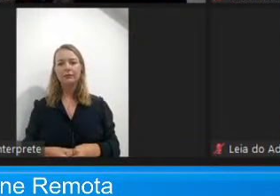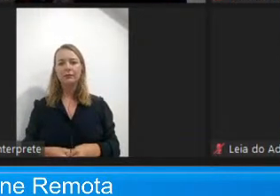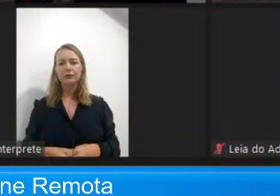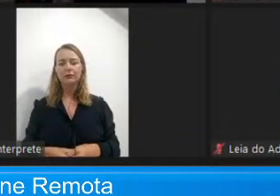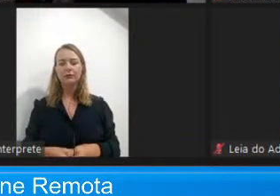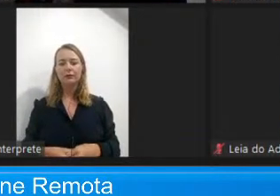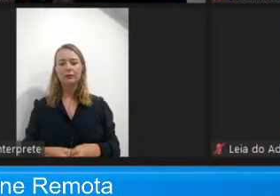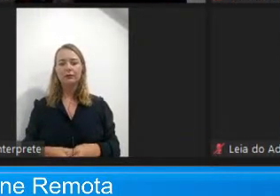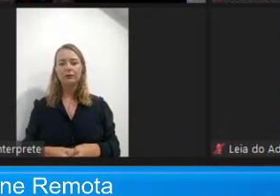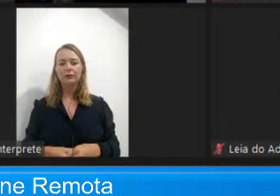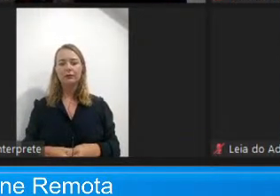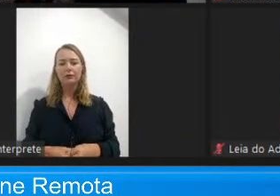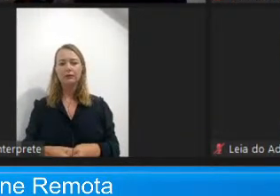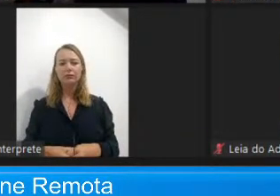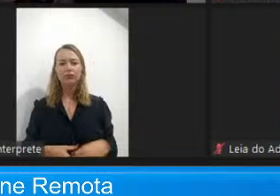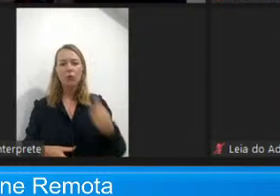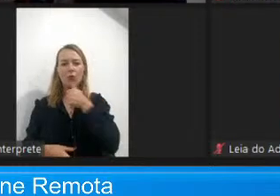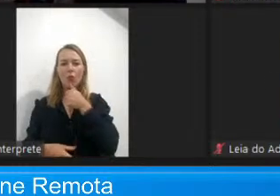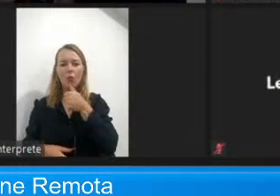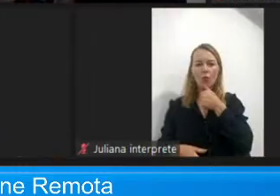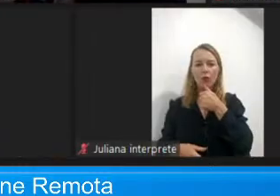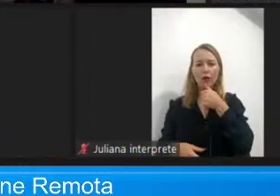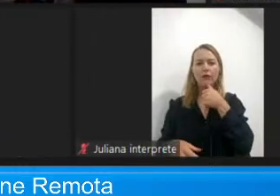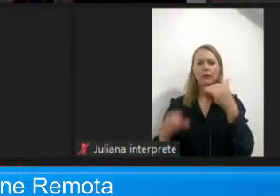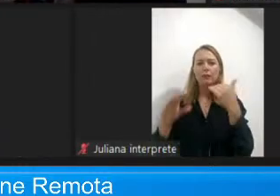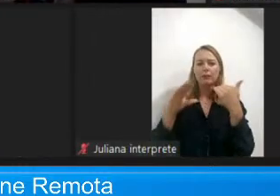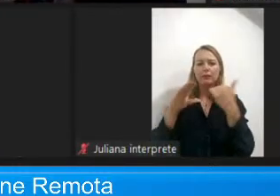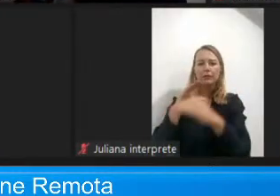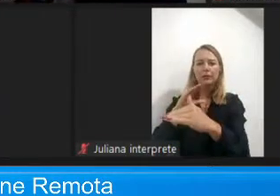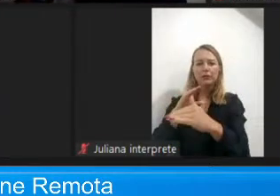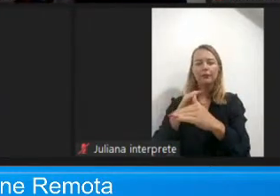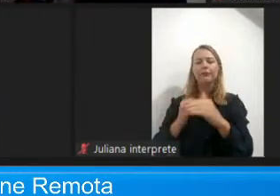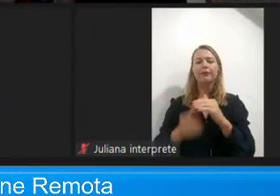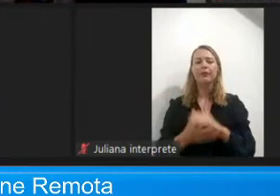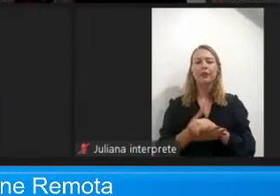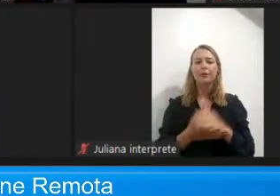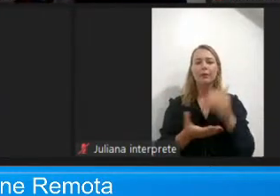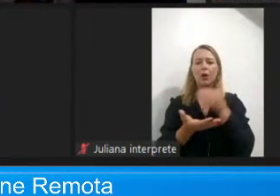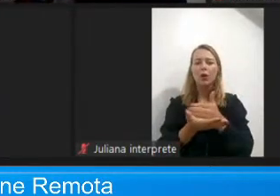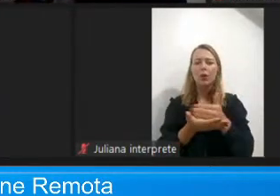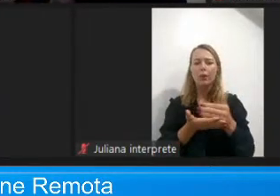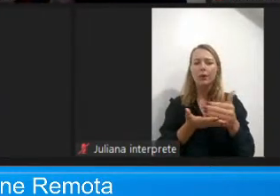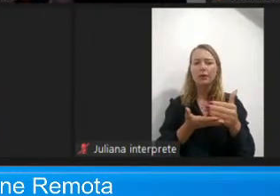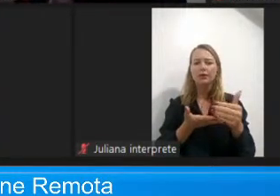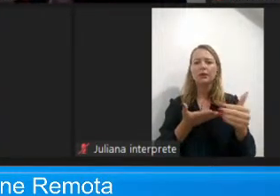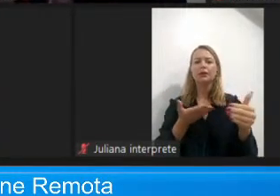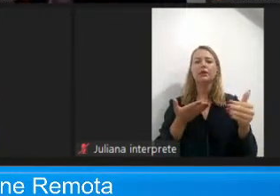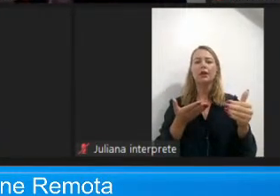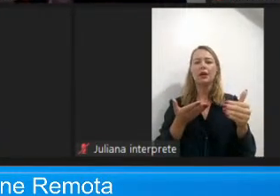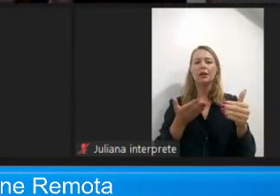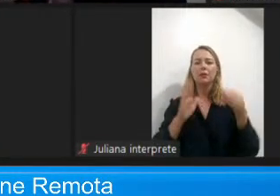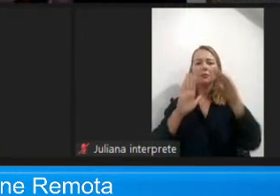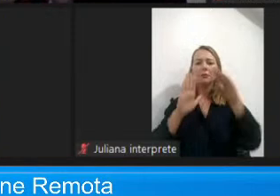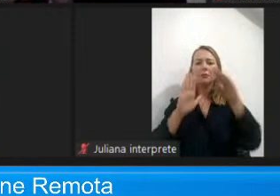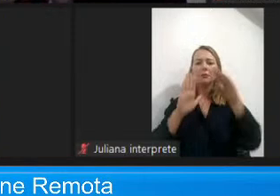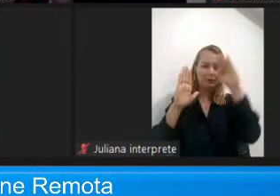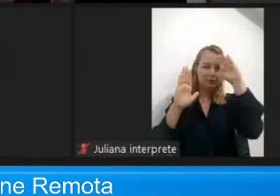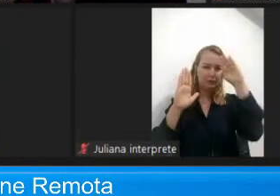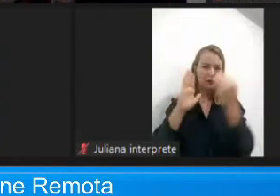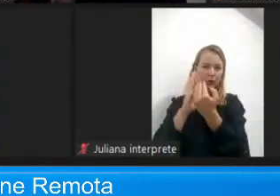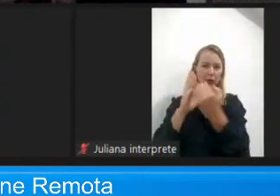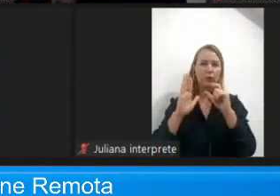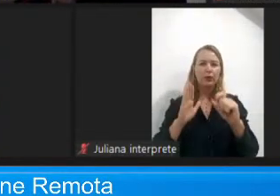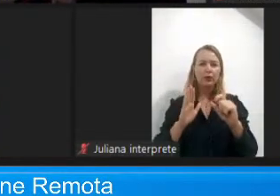Ainda não? Vou mandar um link. Então, para que a gente possa iniciar cumprindo as formalidades, passo a condução